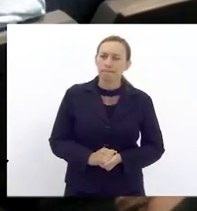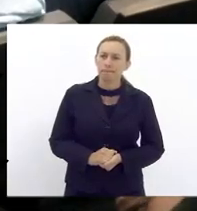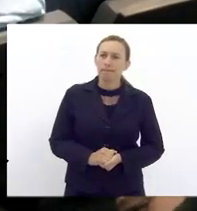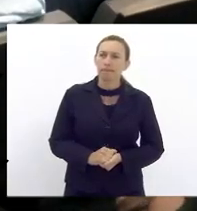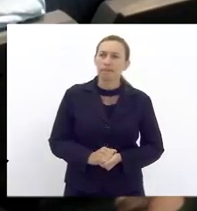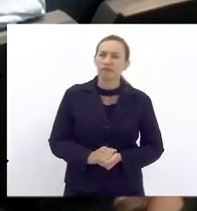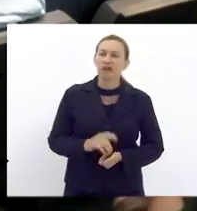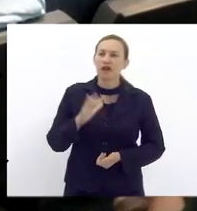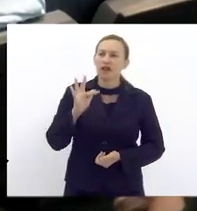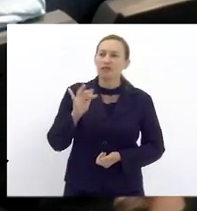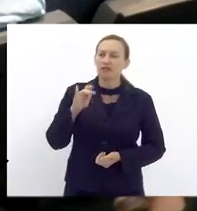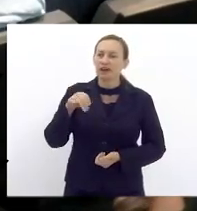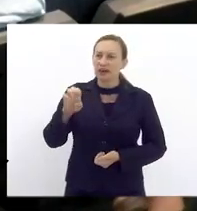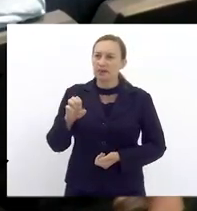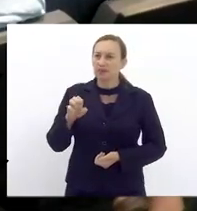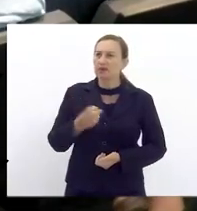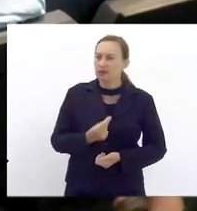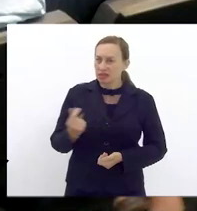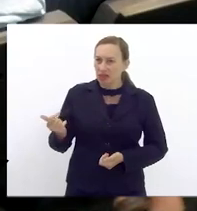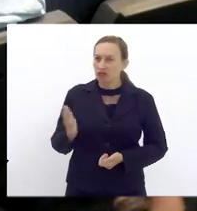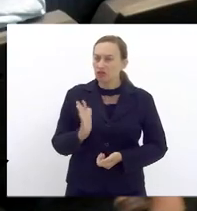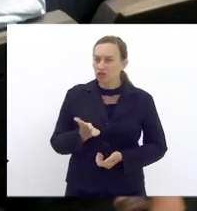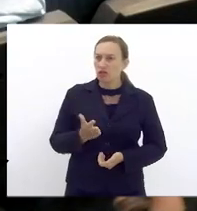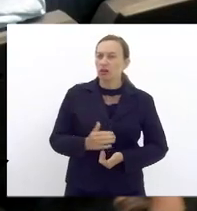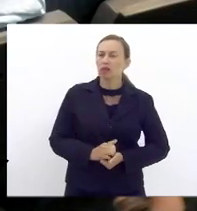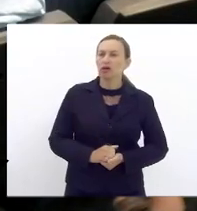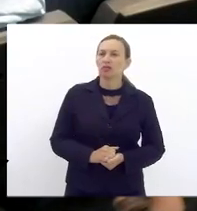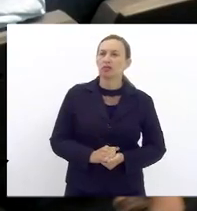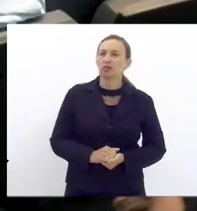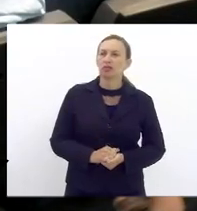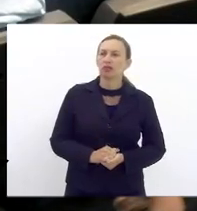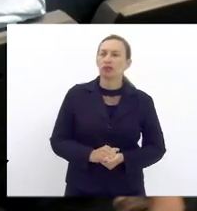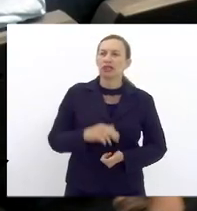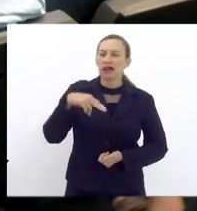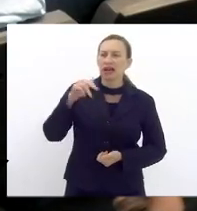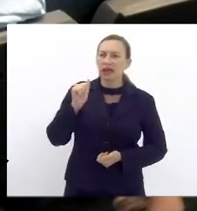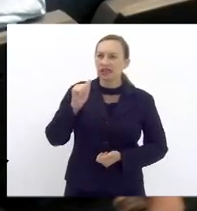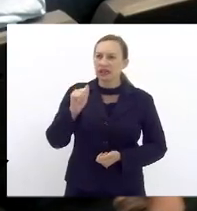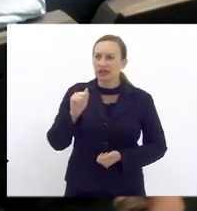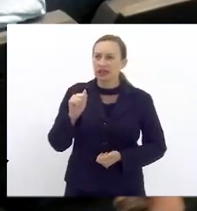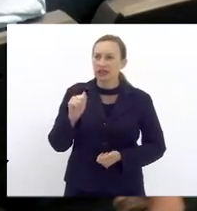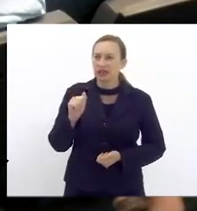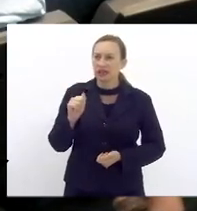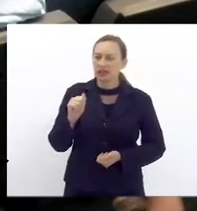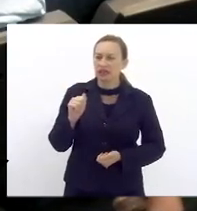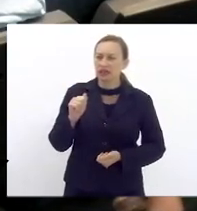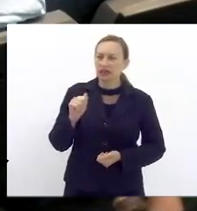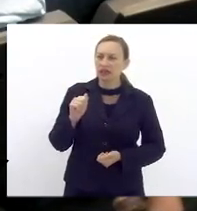e Felipe Barbosa não tá aí né Ana Luiza